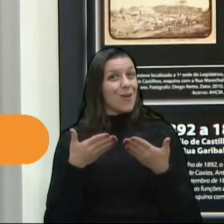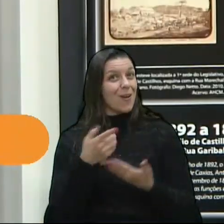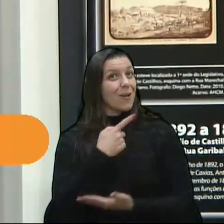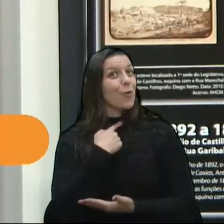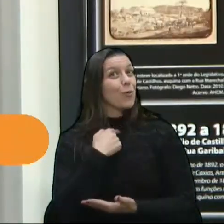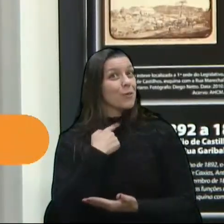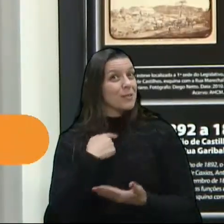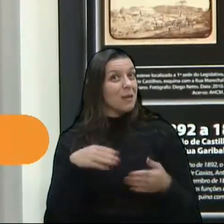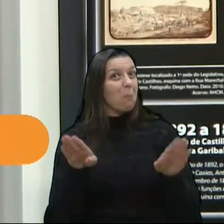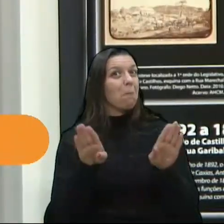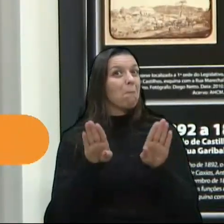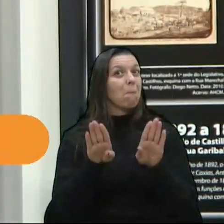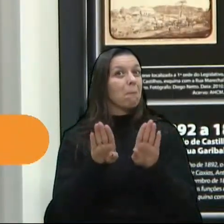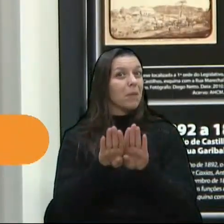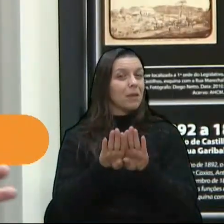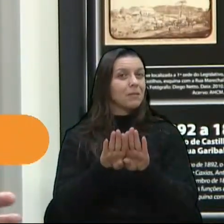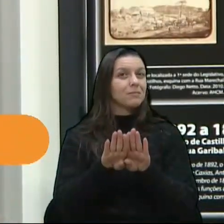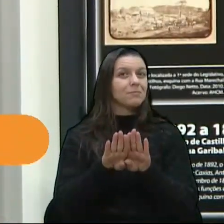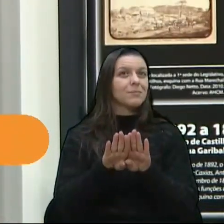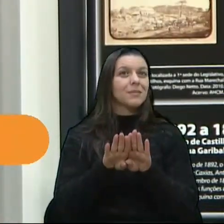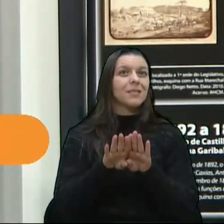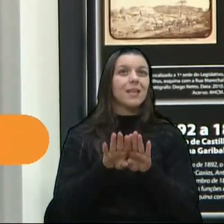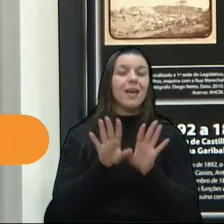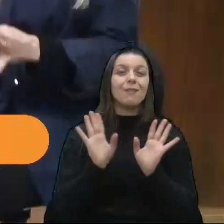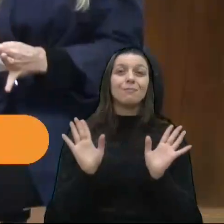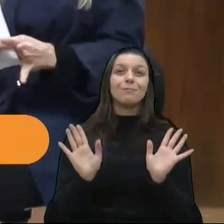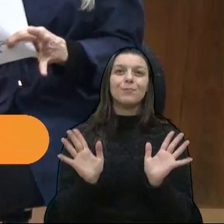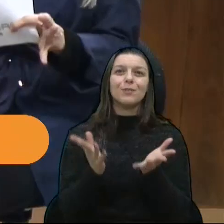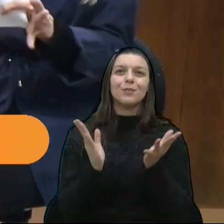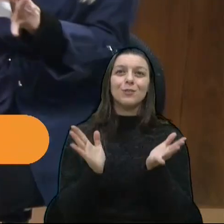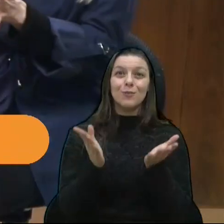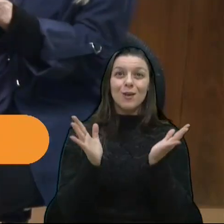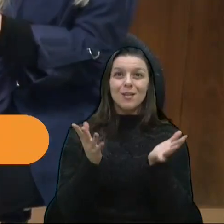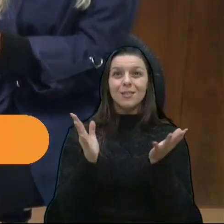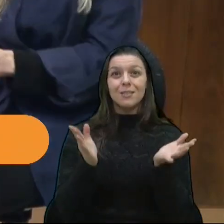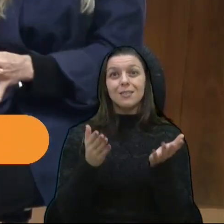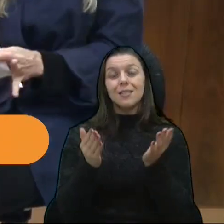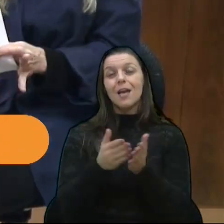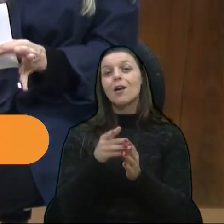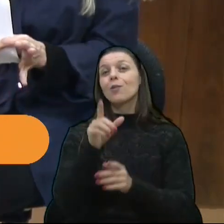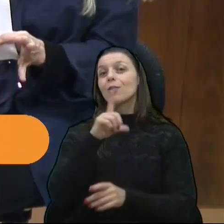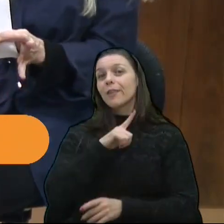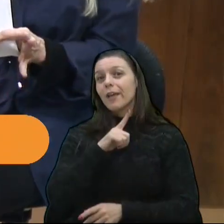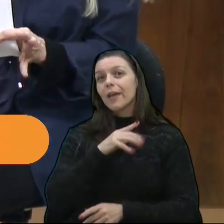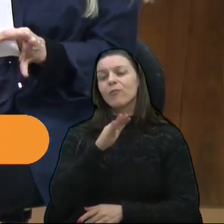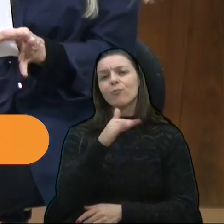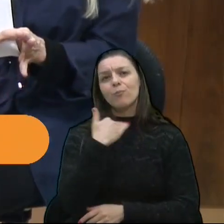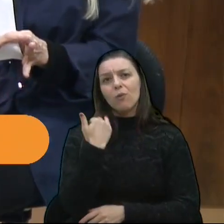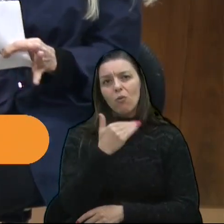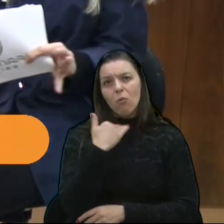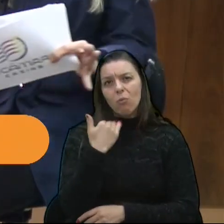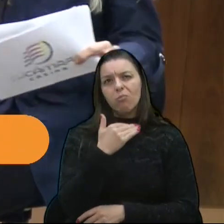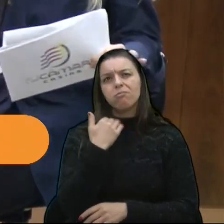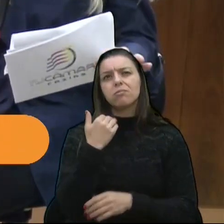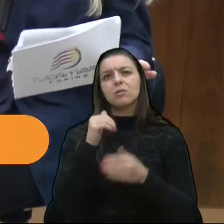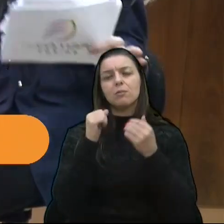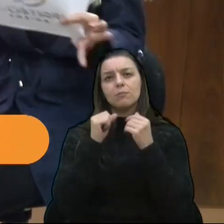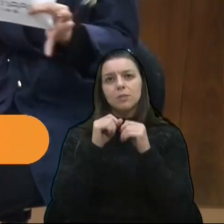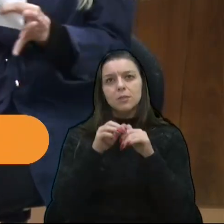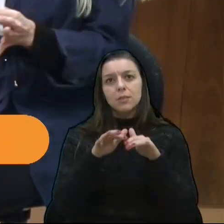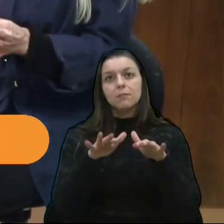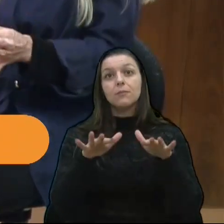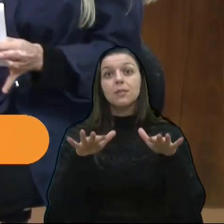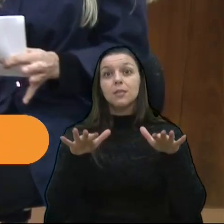com o Alexandre trazendo o ânimo, apesar das mortes, apesar das dificuldades que a pandemia trouxe